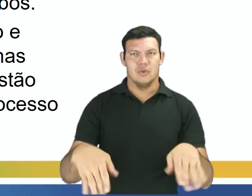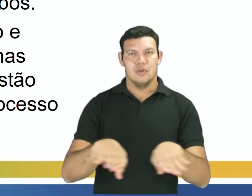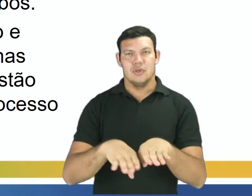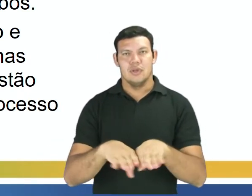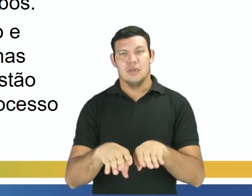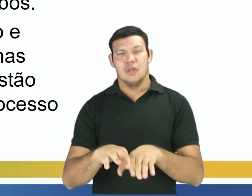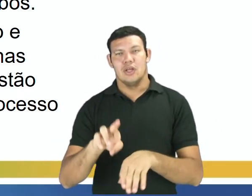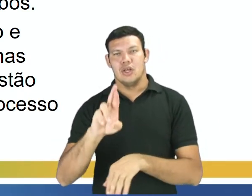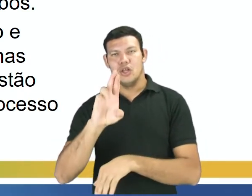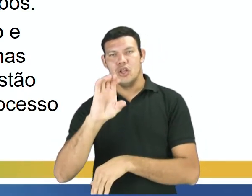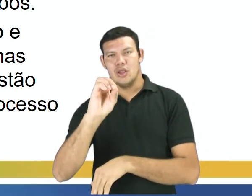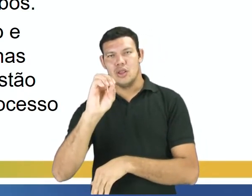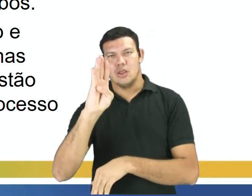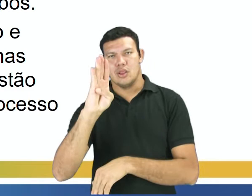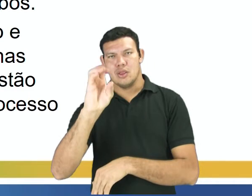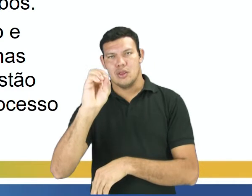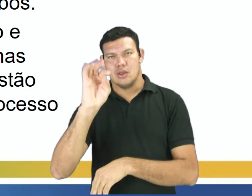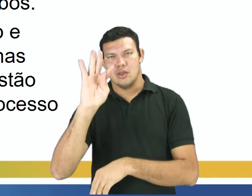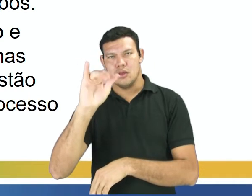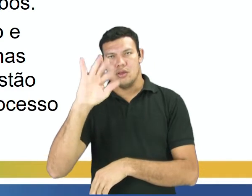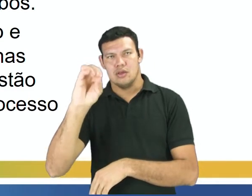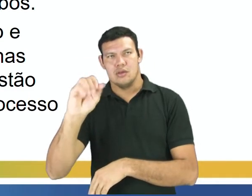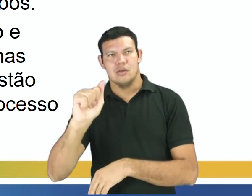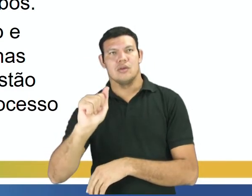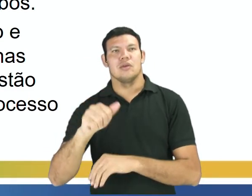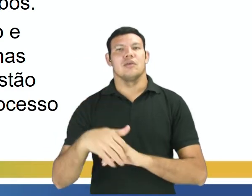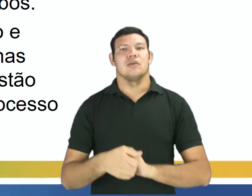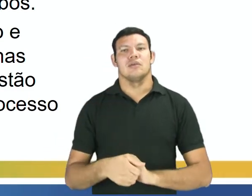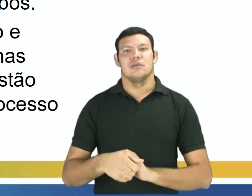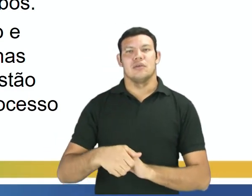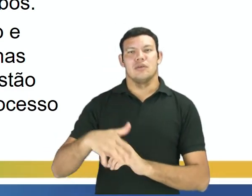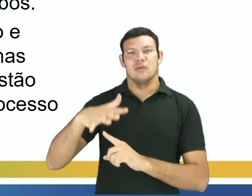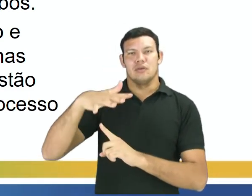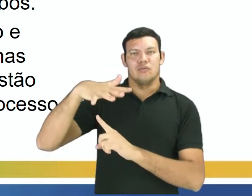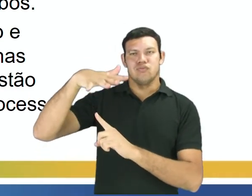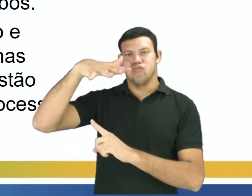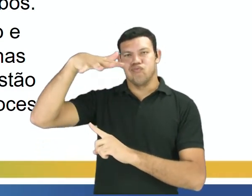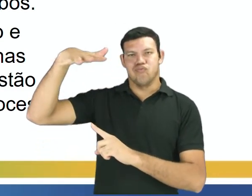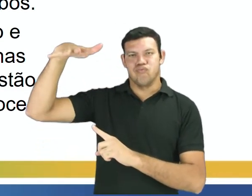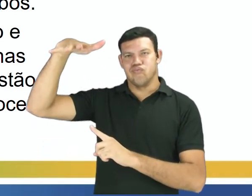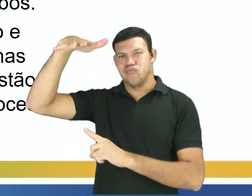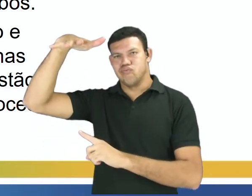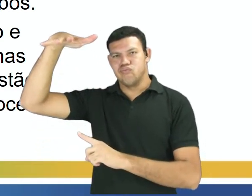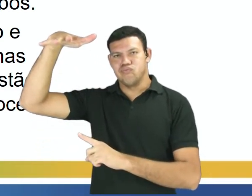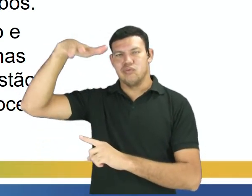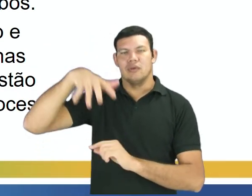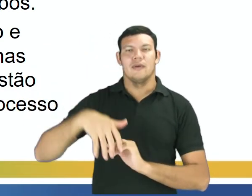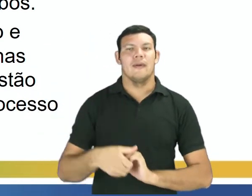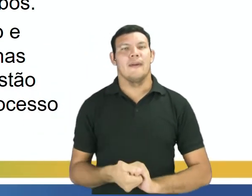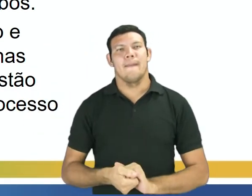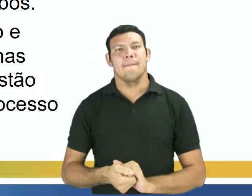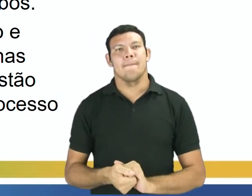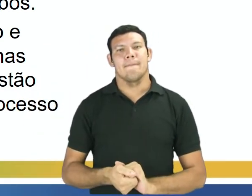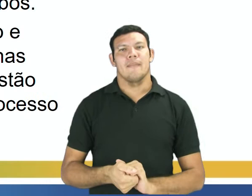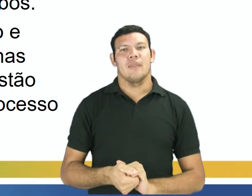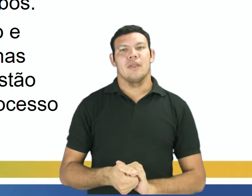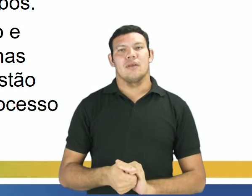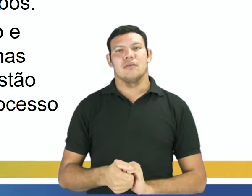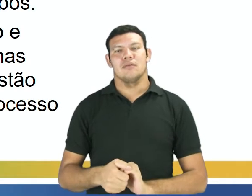drones com insetos que fazem parte dessa ciência da robótica. Então,